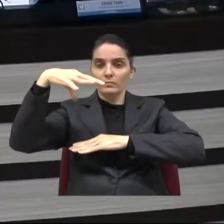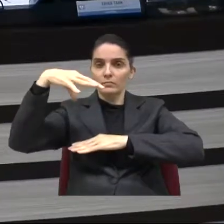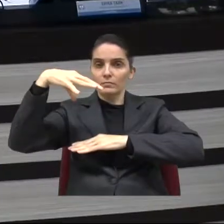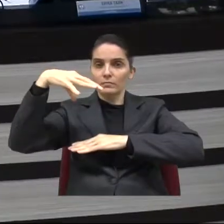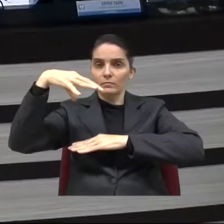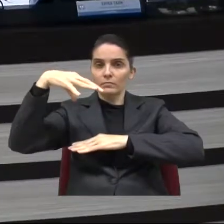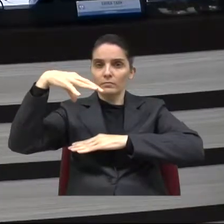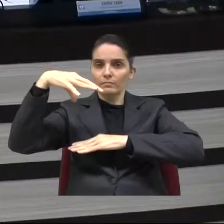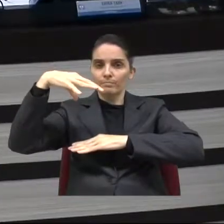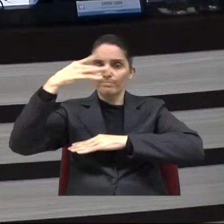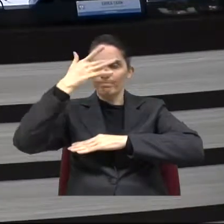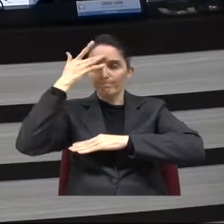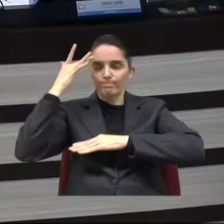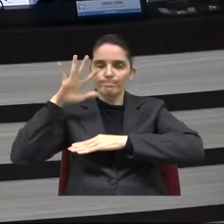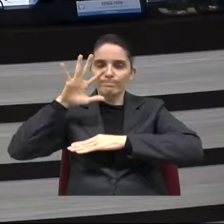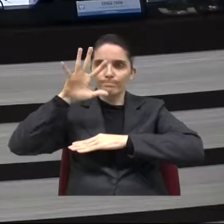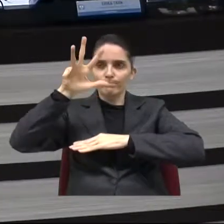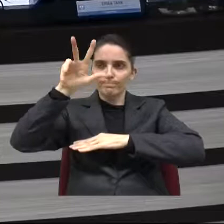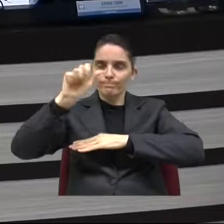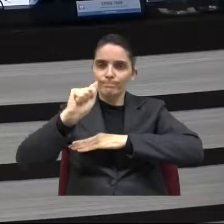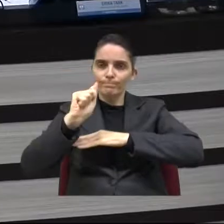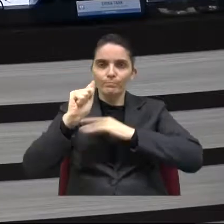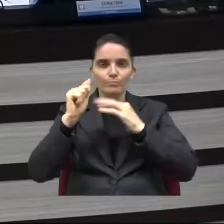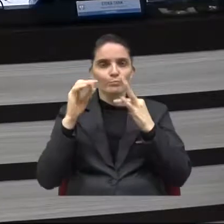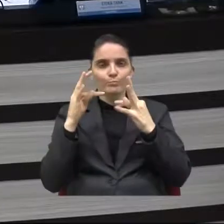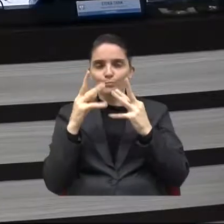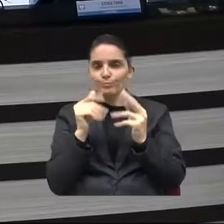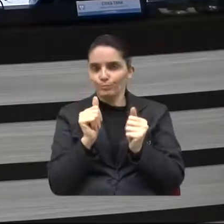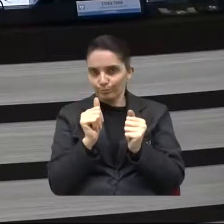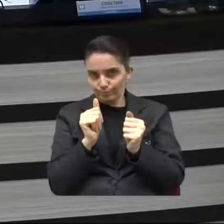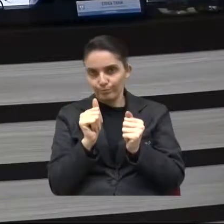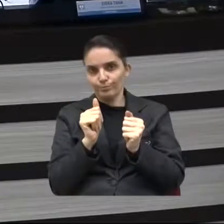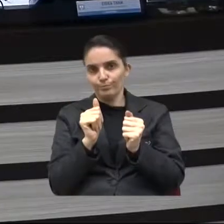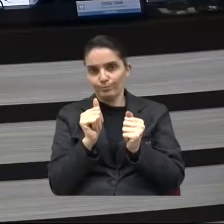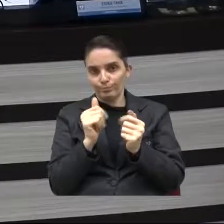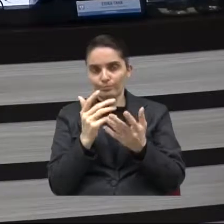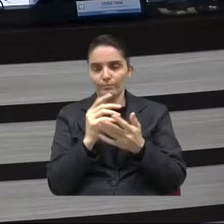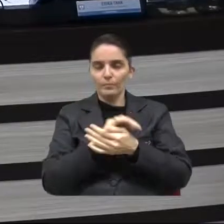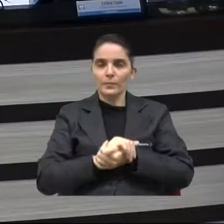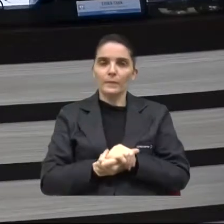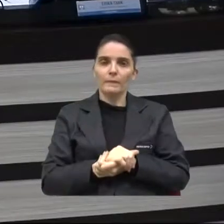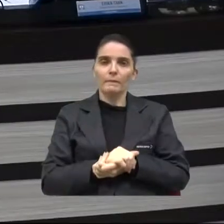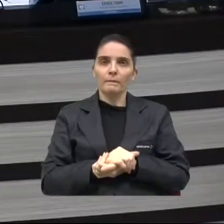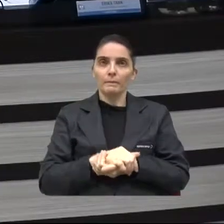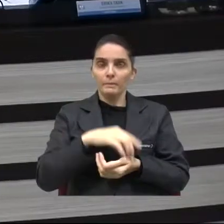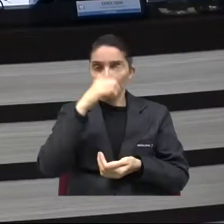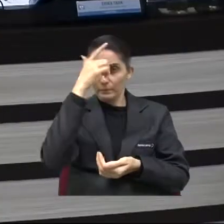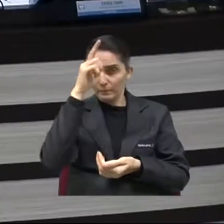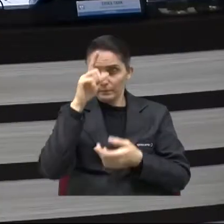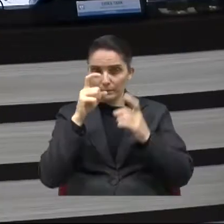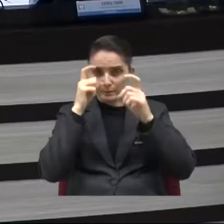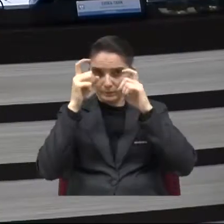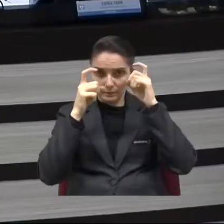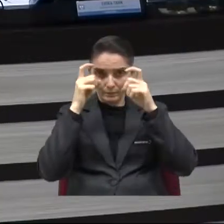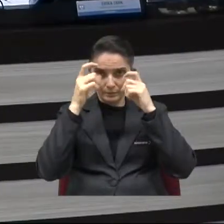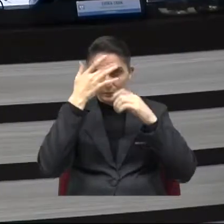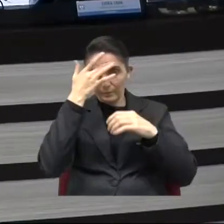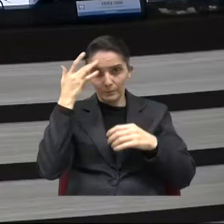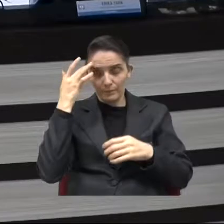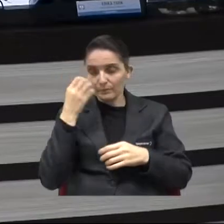roubaram tudo, furtaram tudo. E, Lemão, essa preocupação que você tem de pessoas de